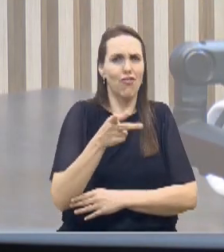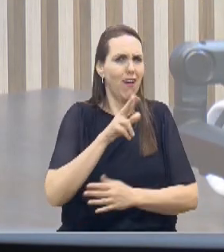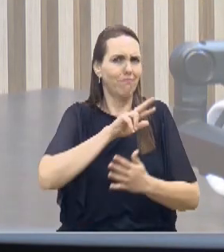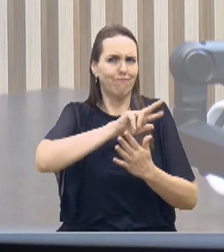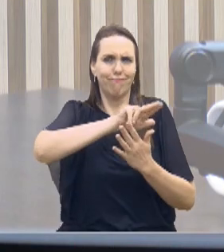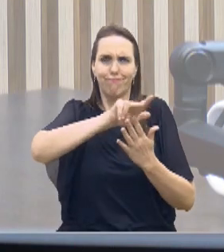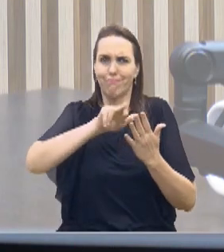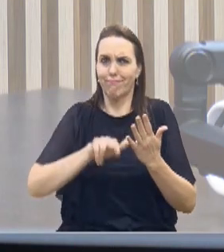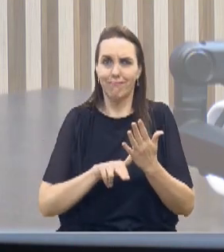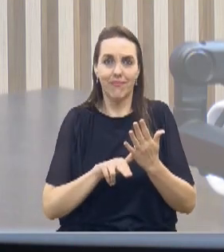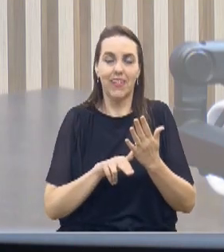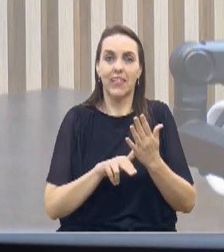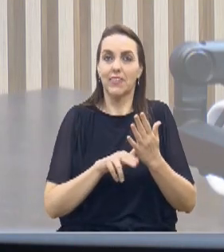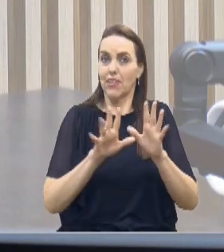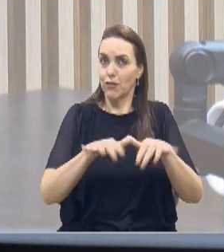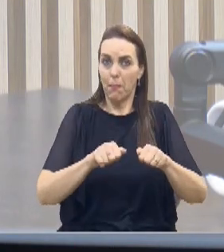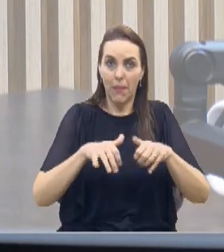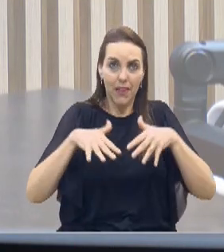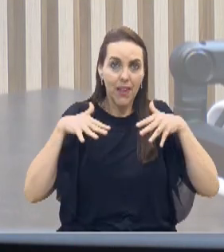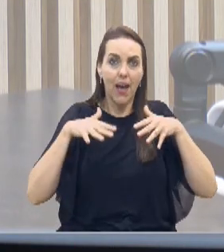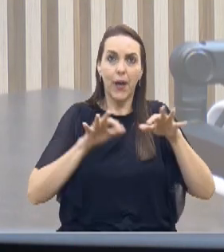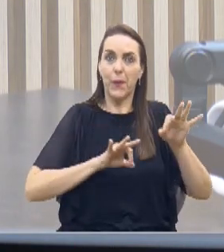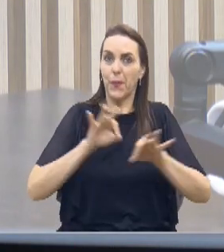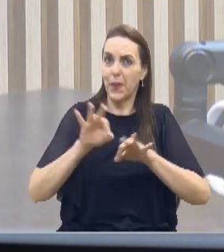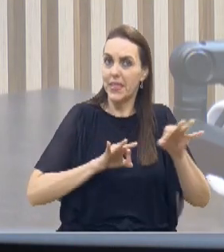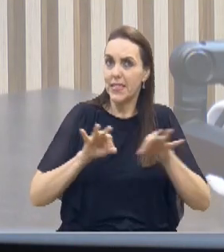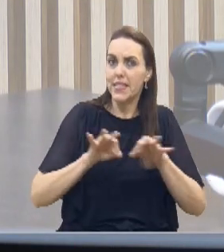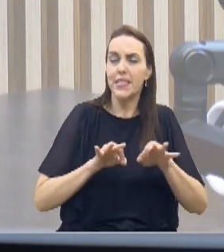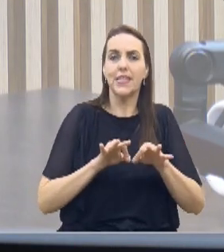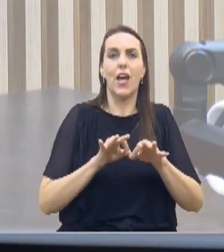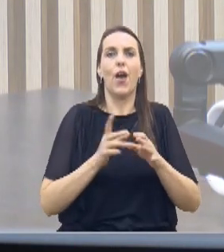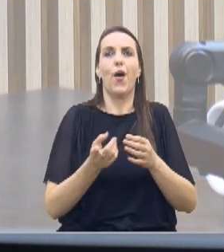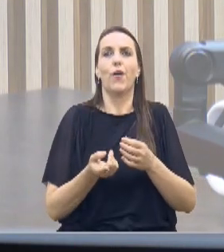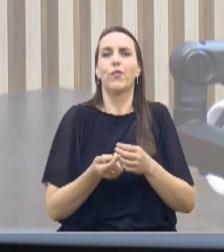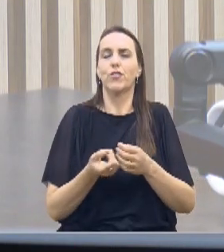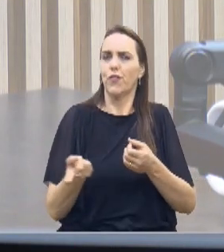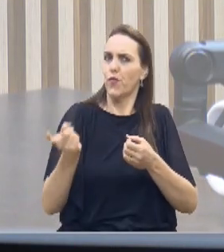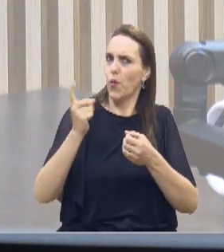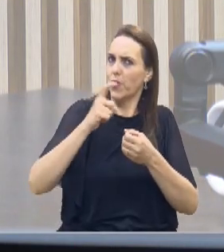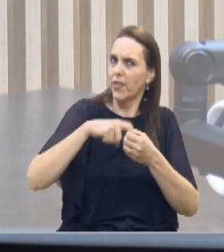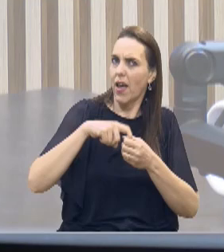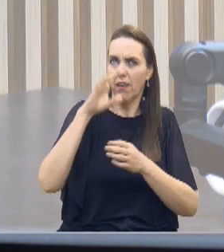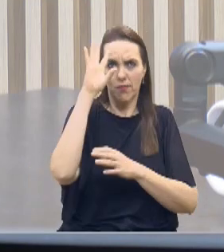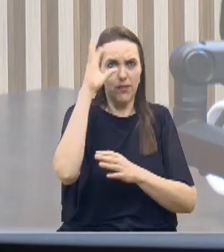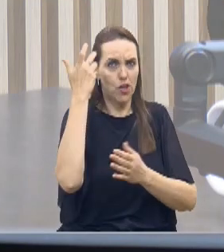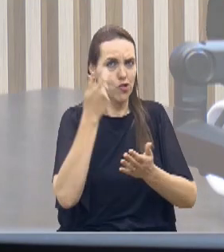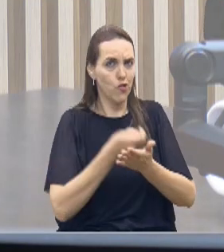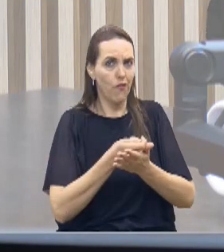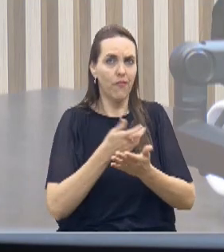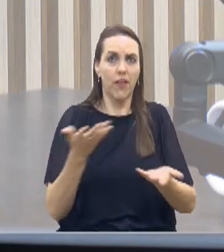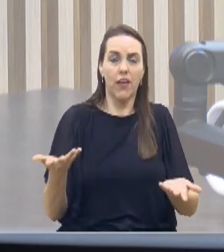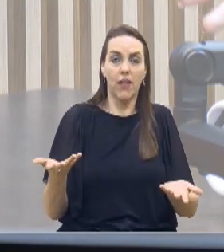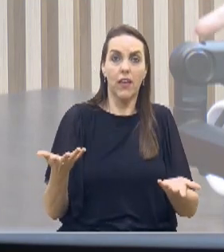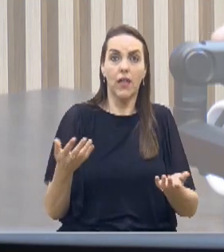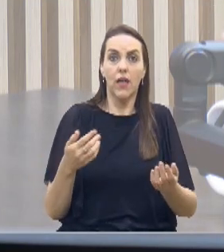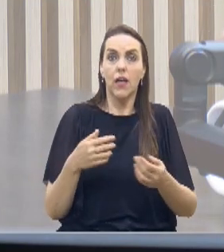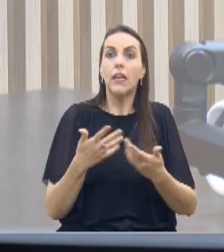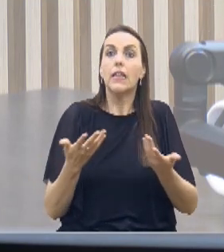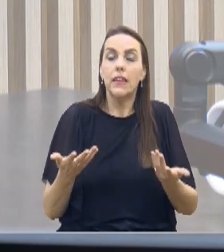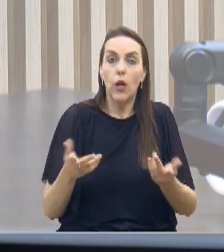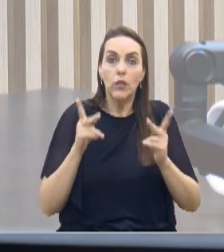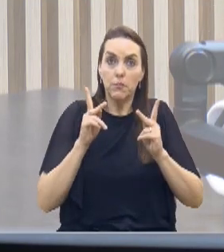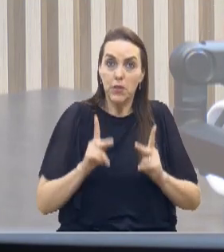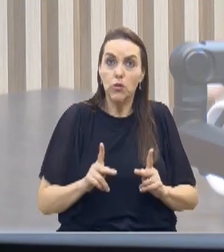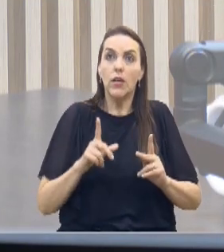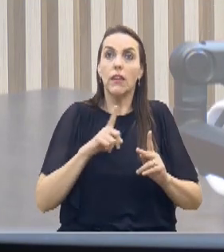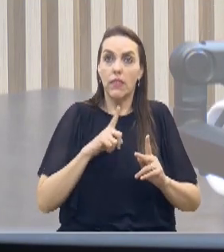de plenário, de organização de plenário, de voltar algumas resoluções que a gente não seguia. Poxa vida, se todo mundo tem uma resolução que diz que